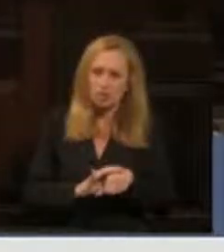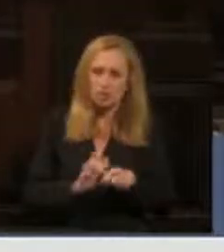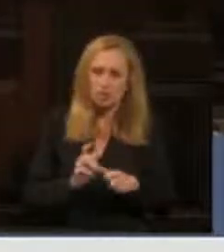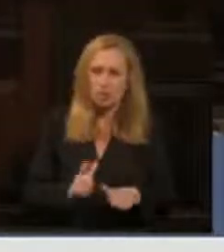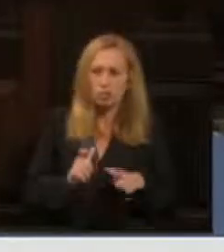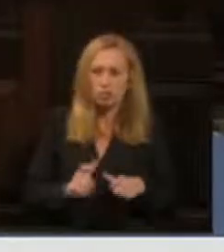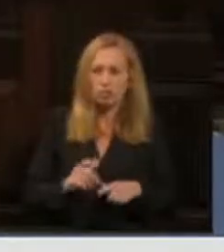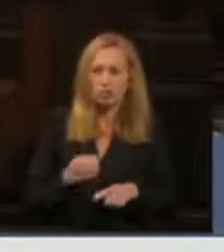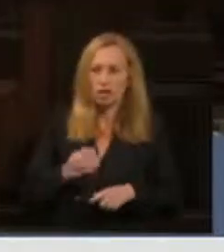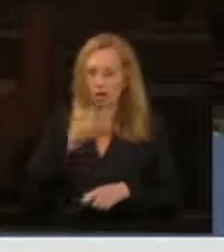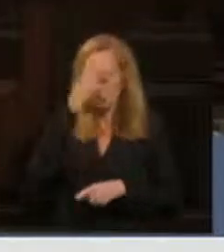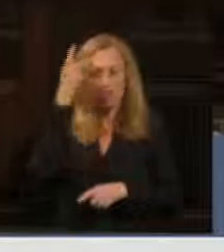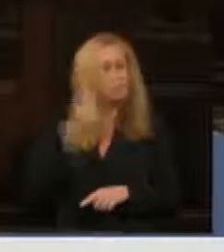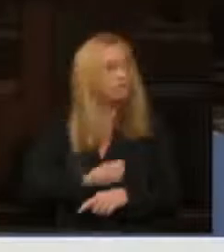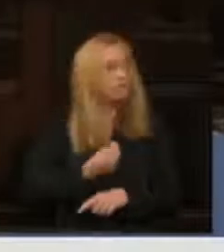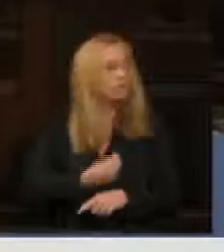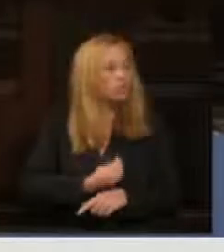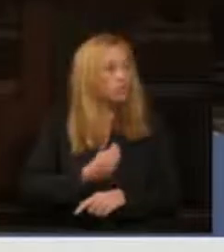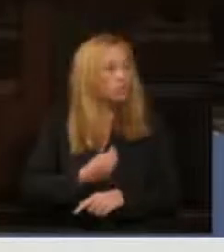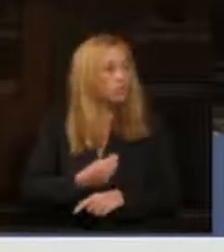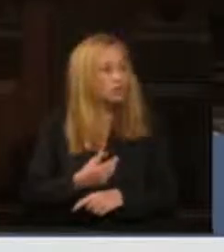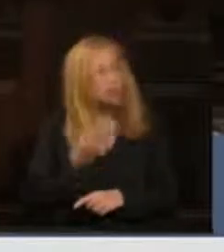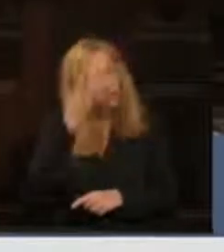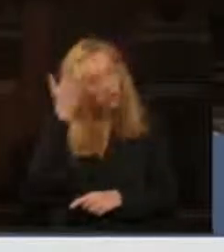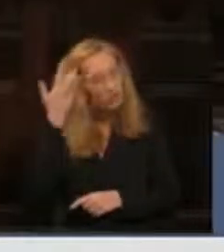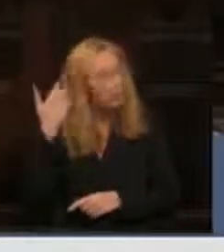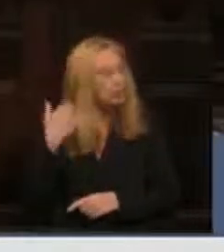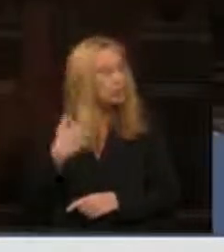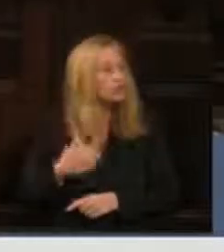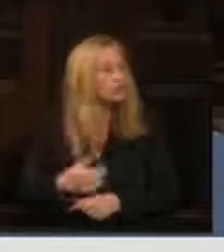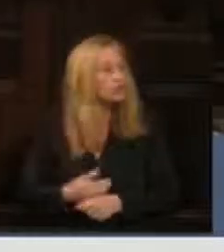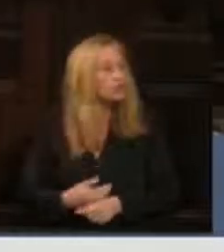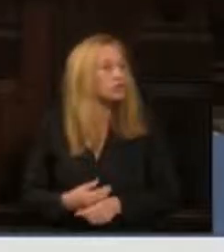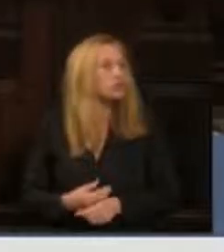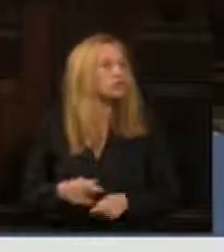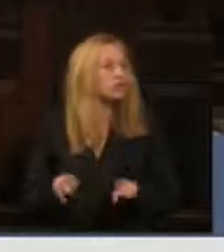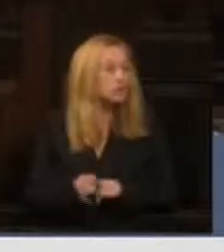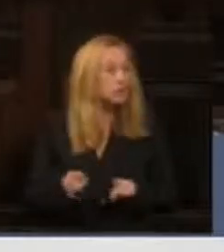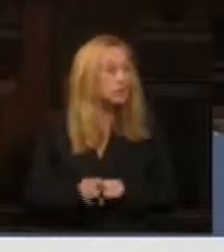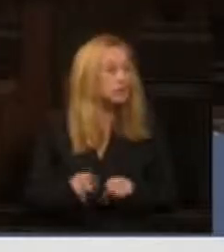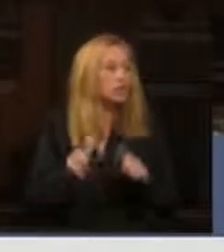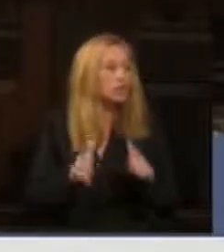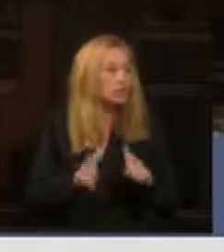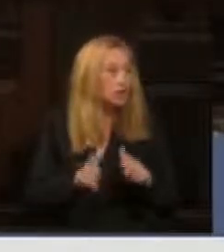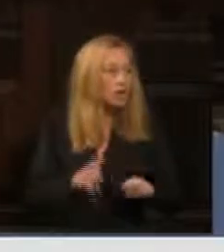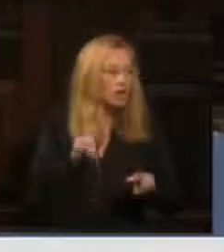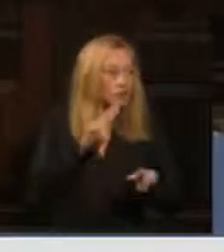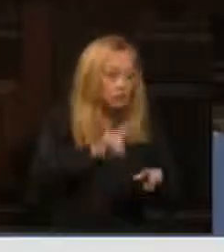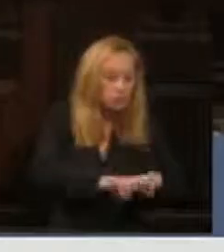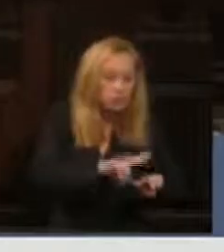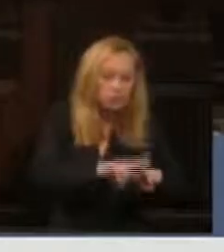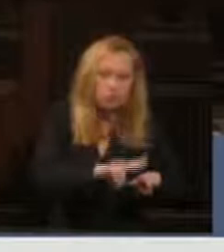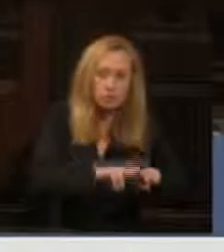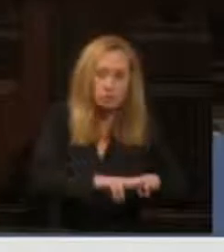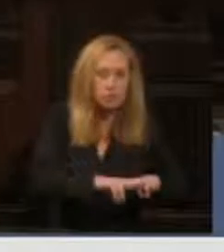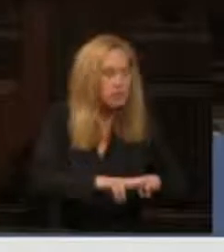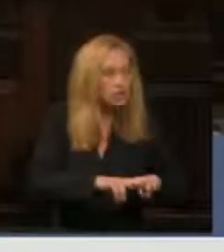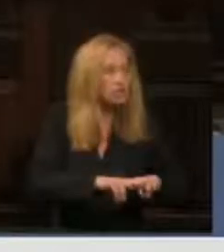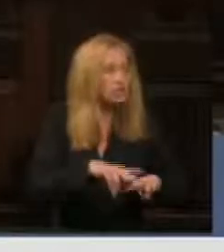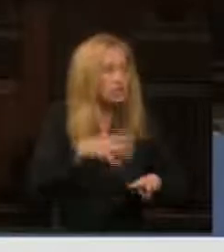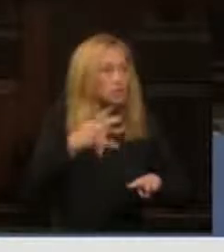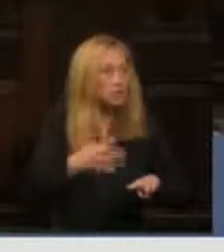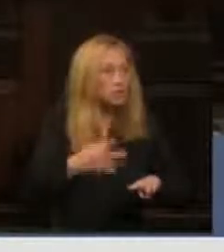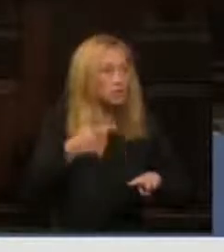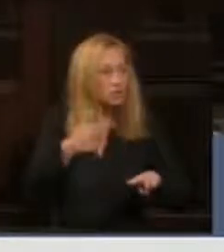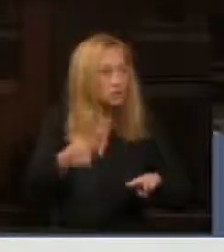Vale destacar que, de acordo com o Levantamento Nacional de Informações Penitenciárias, das 493 mil pessoas presas